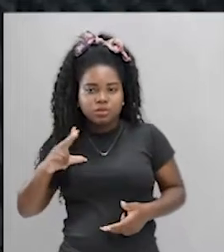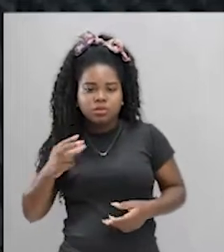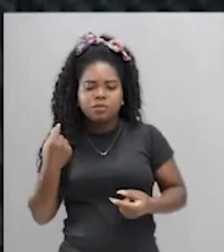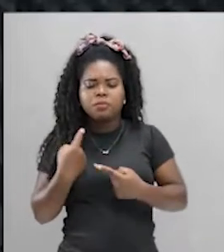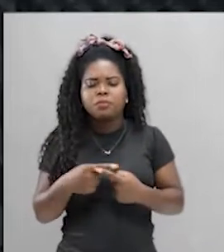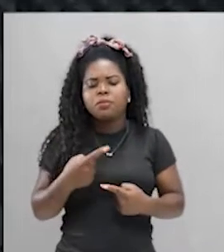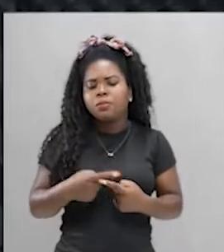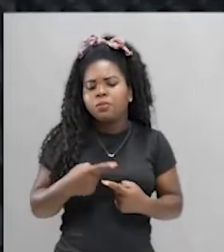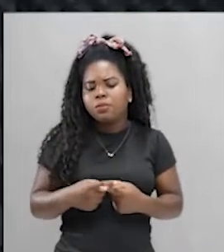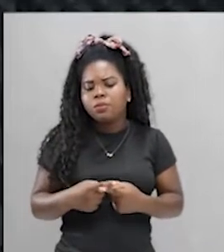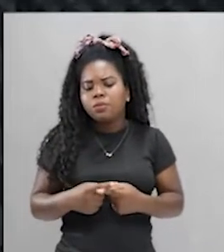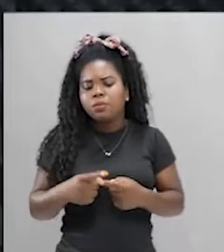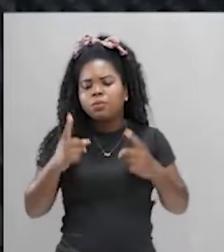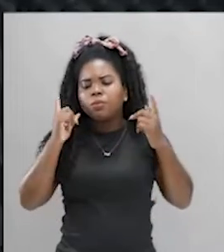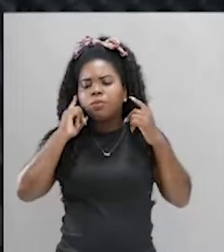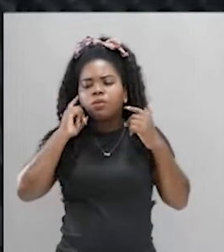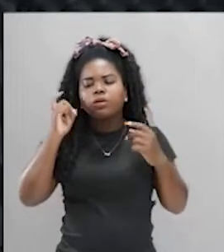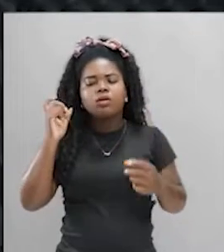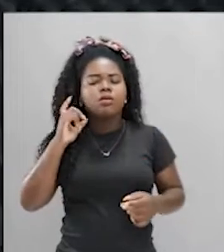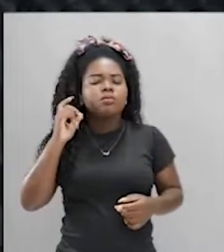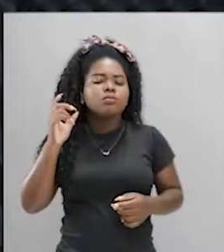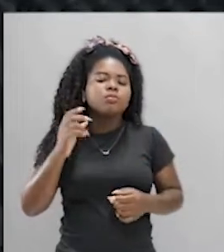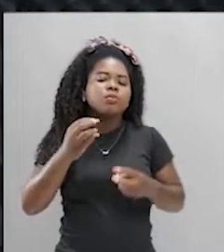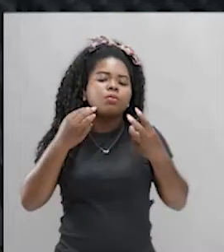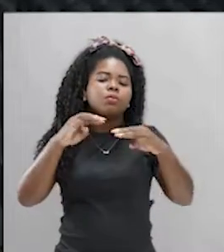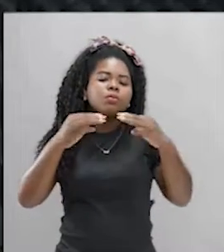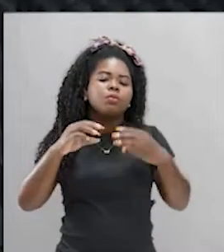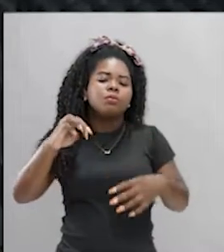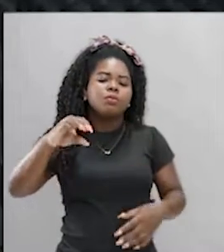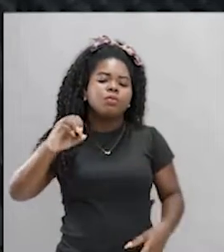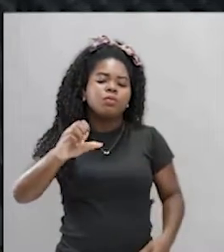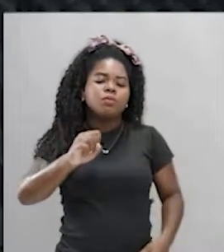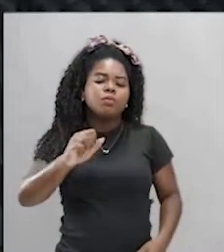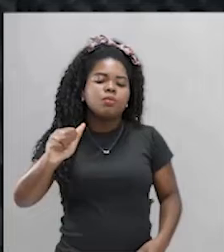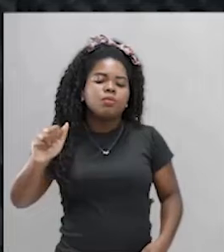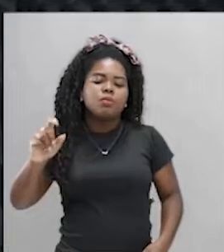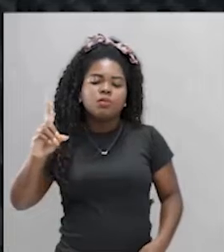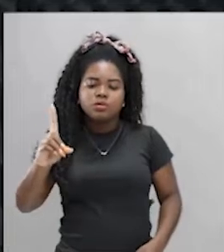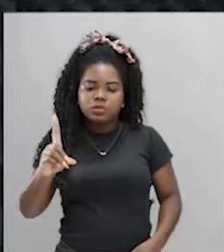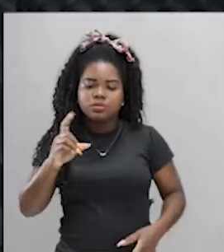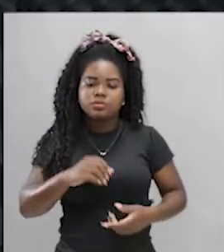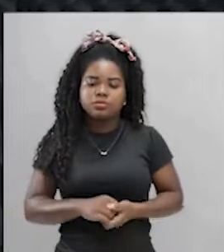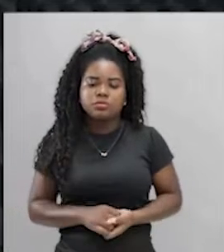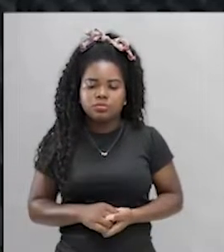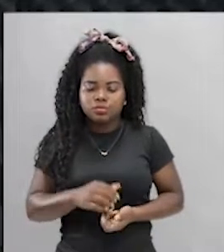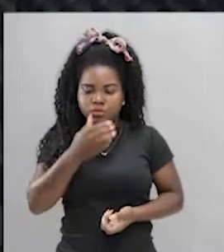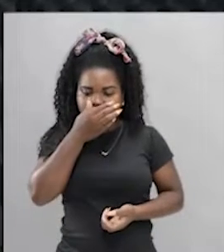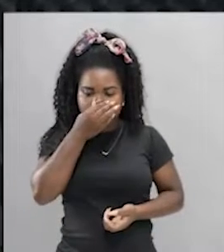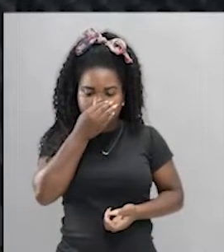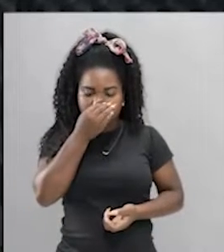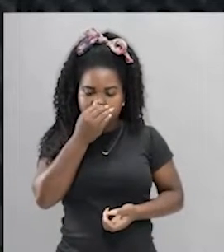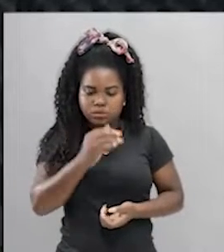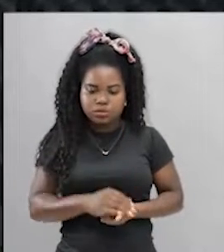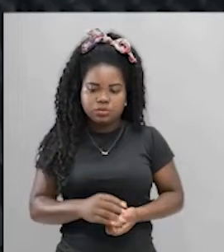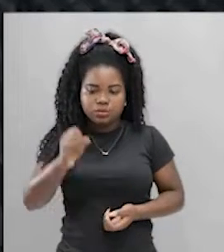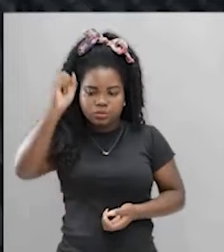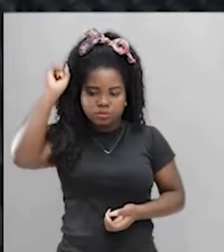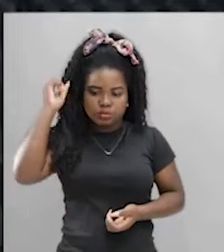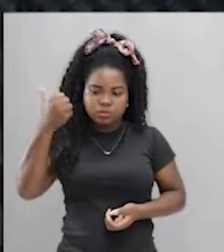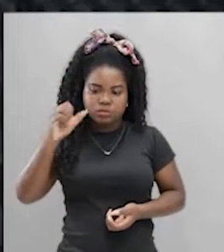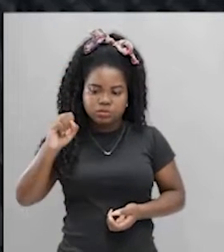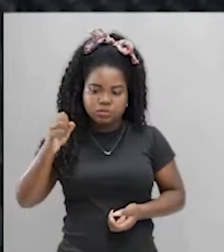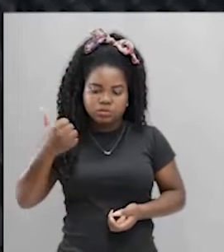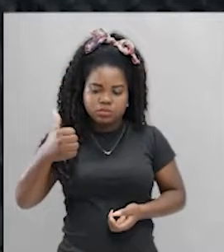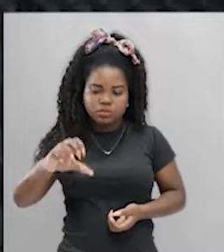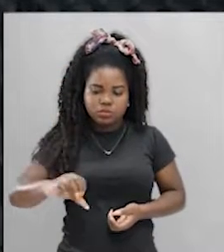ele escuta Mozart, que é um músico teórico, um músico erudito do século XVIII,